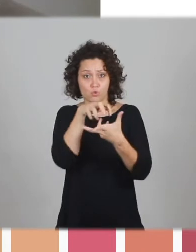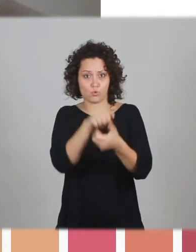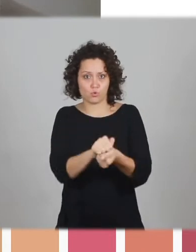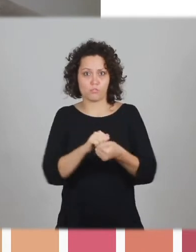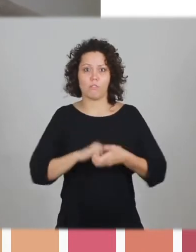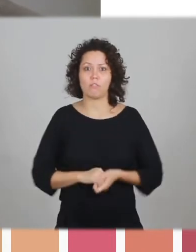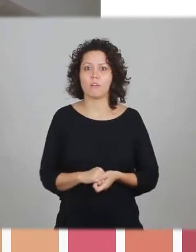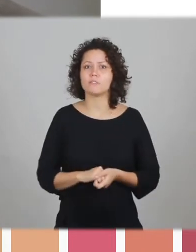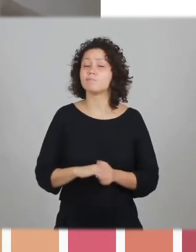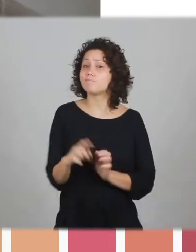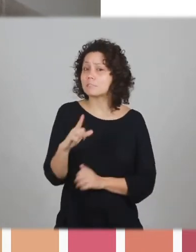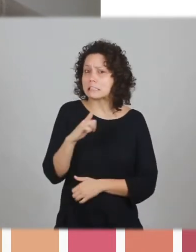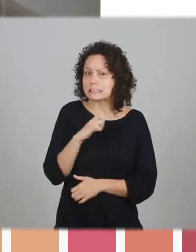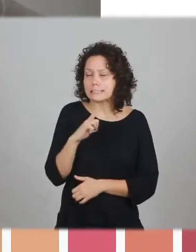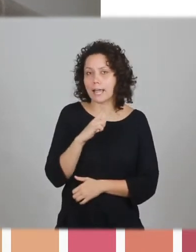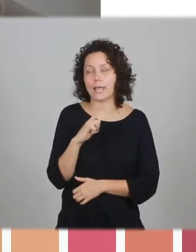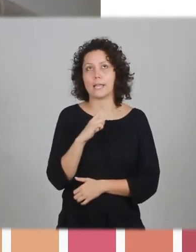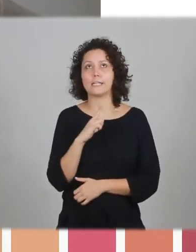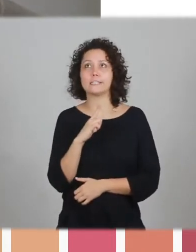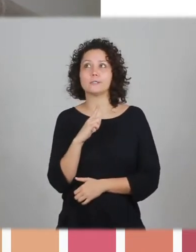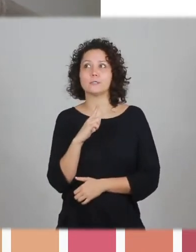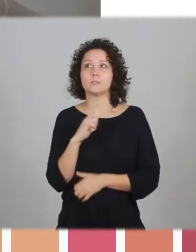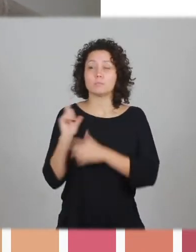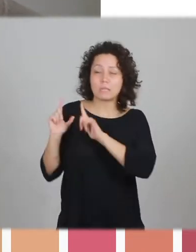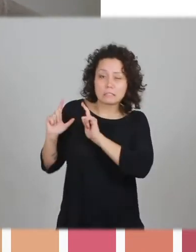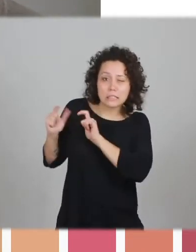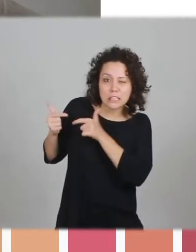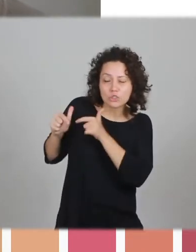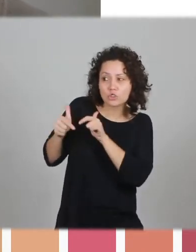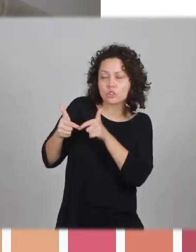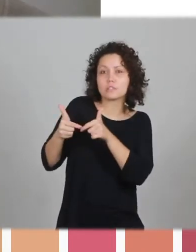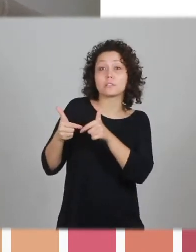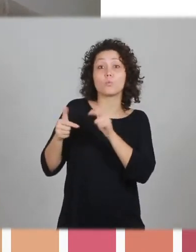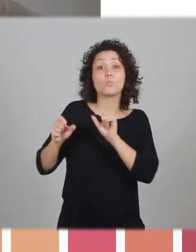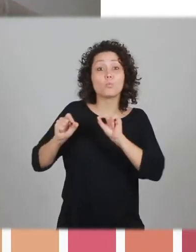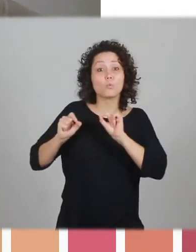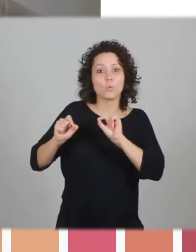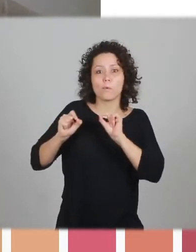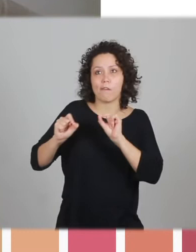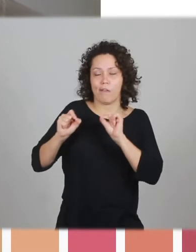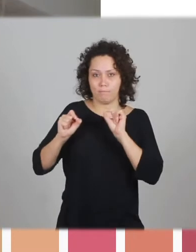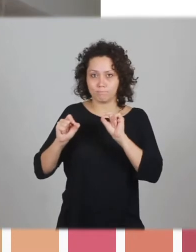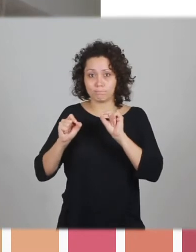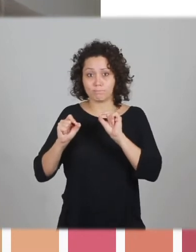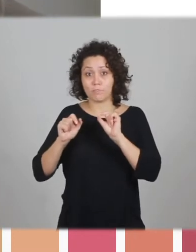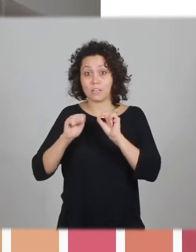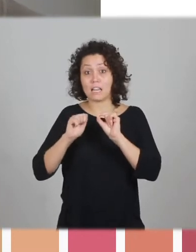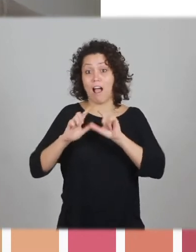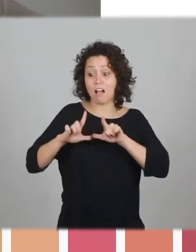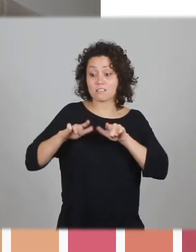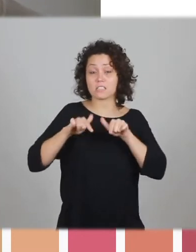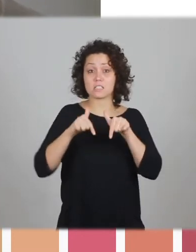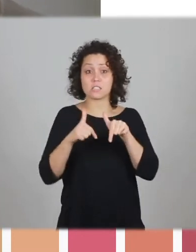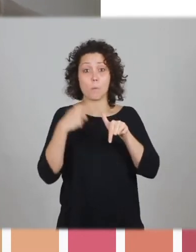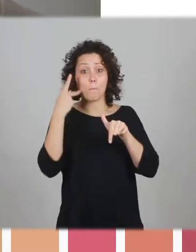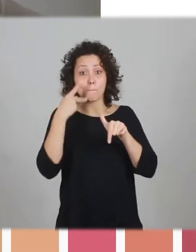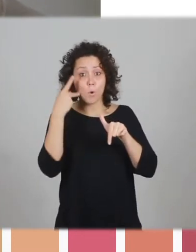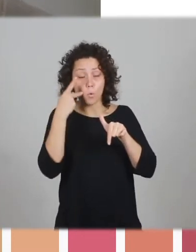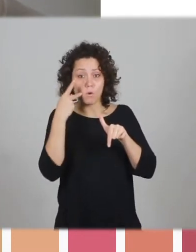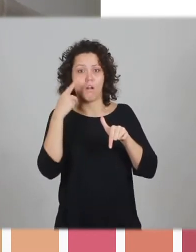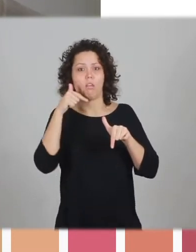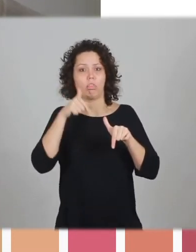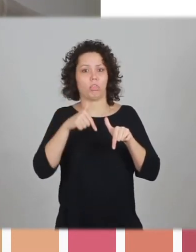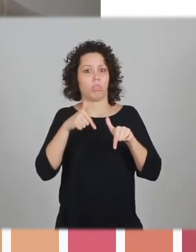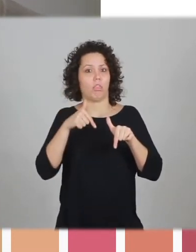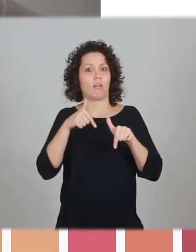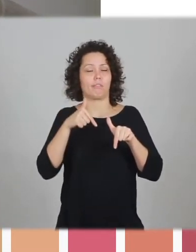na produção de ações públicas no Estado brasileiro que, em geral, não considera